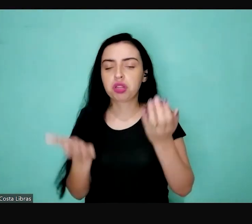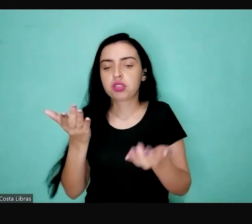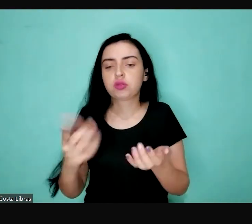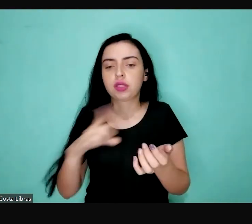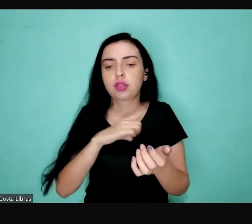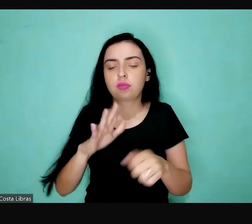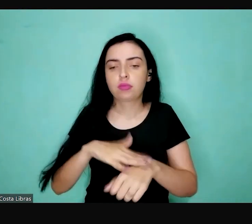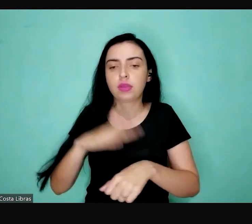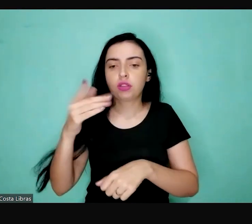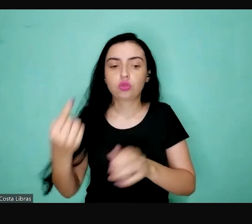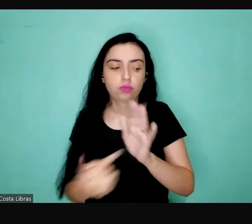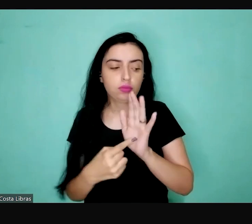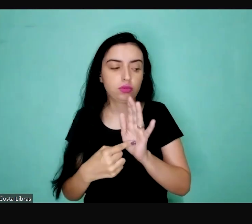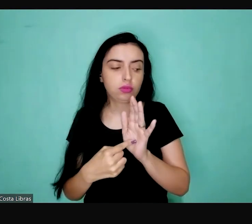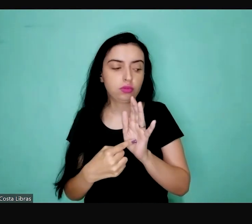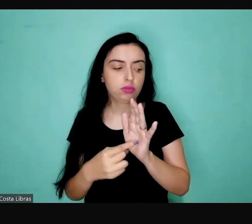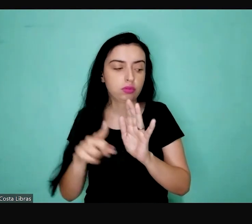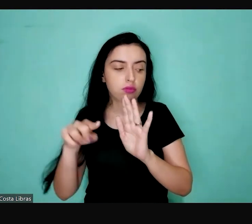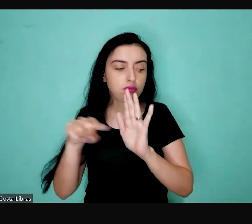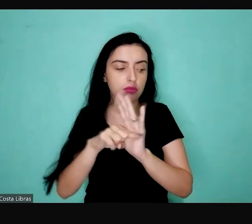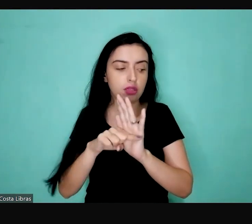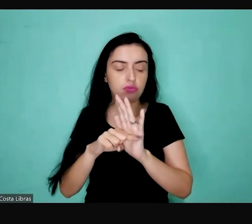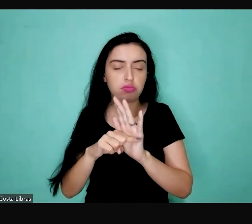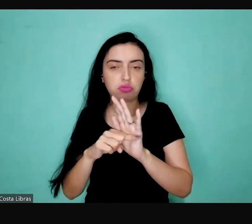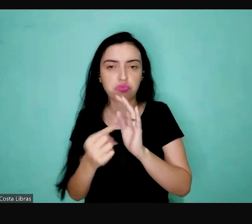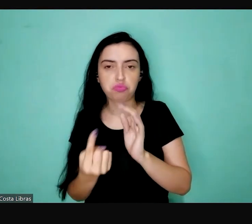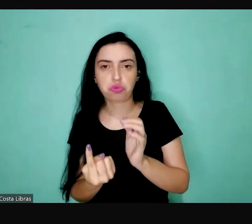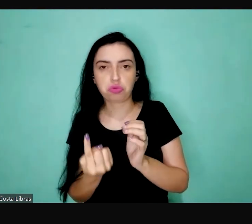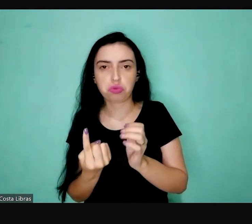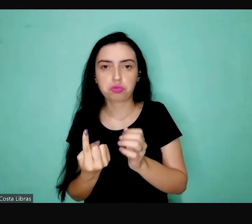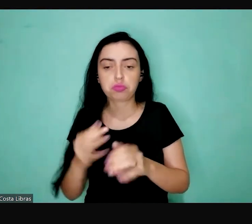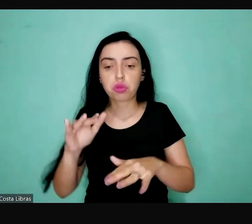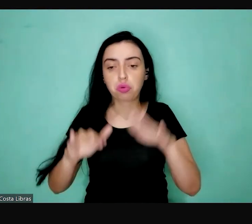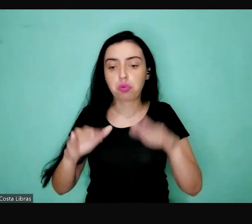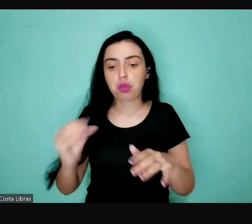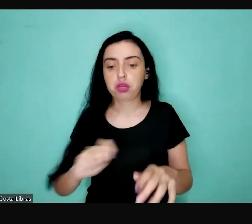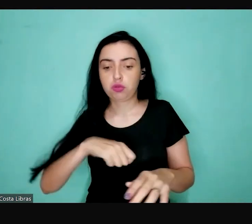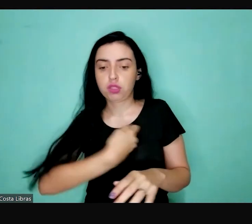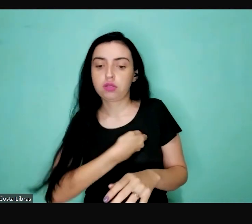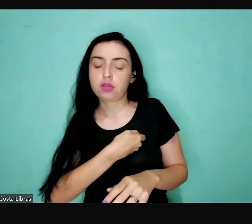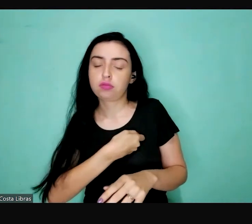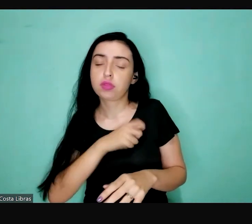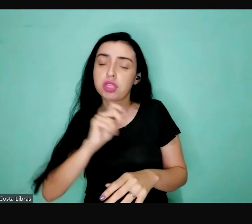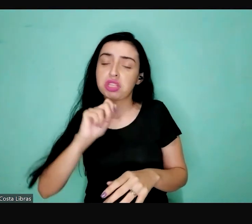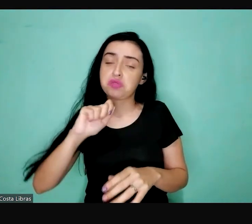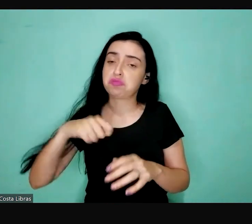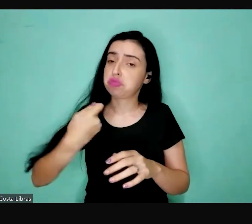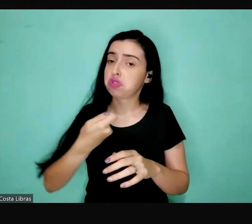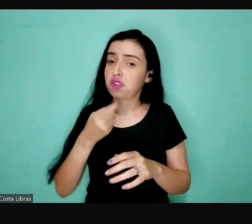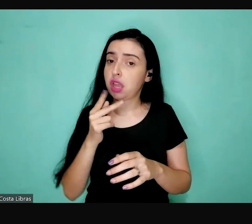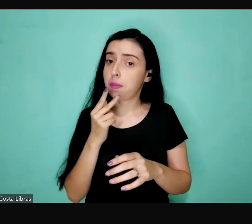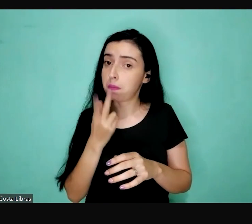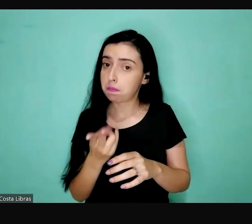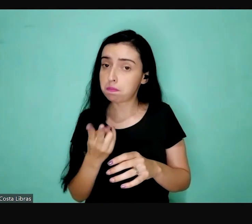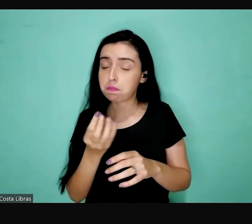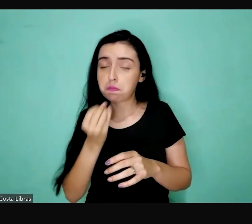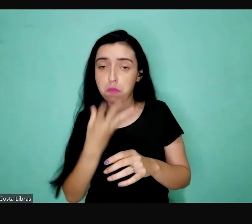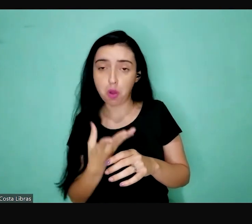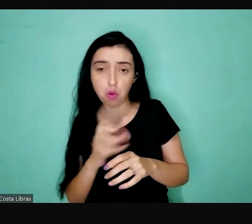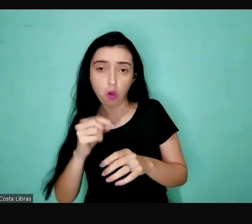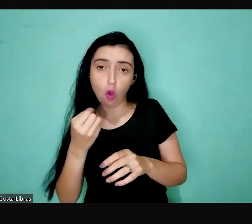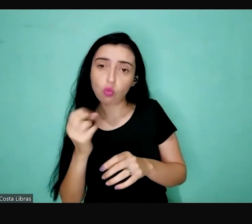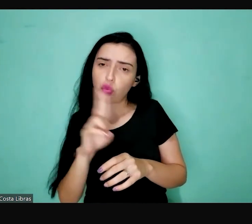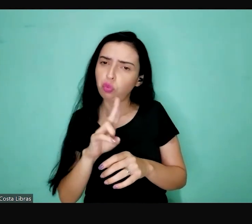num ponto, temos menos no outro comparado à Espanha. Isso não significa que seja bom ou ruim, significa apenas que é